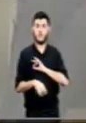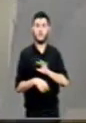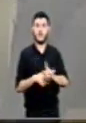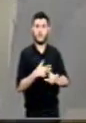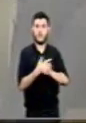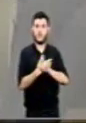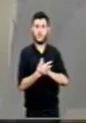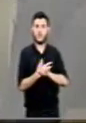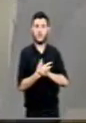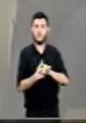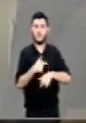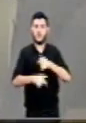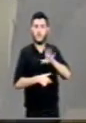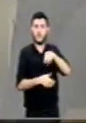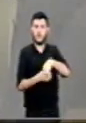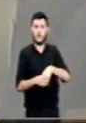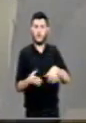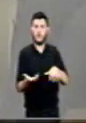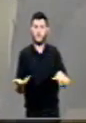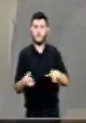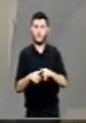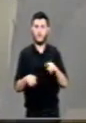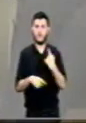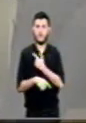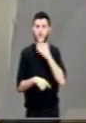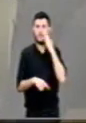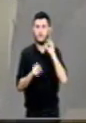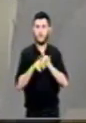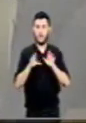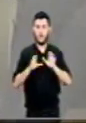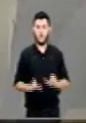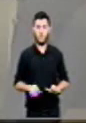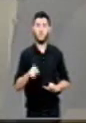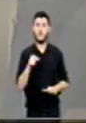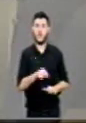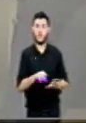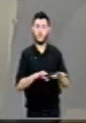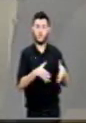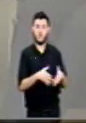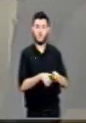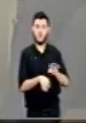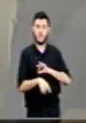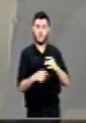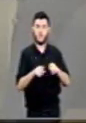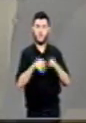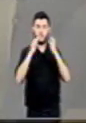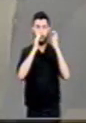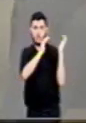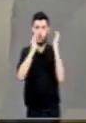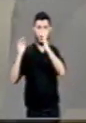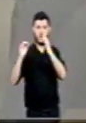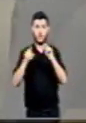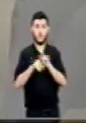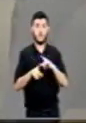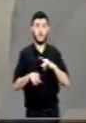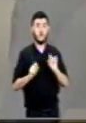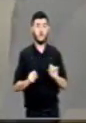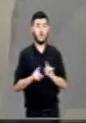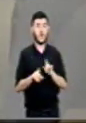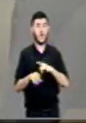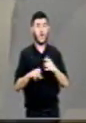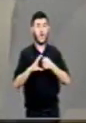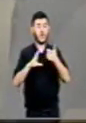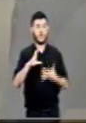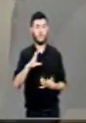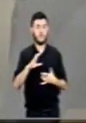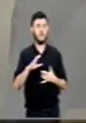da atipicidade das condutas a eles imputadas, seja pela inexistência dos elementos subjetivos dos tipos